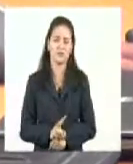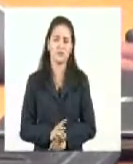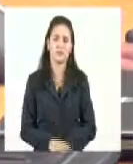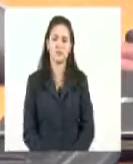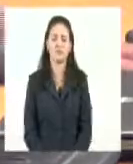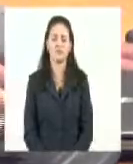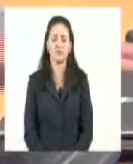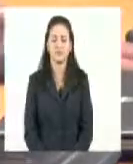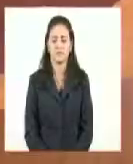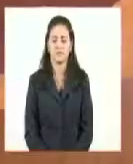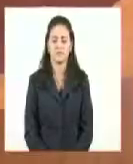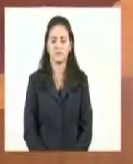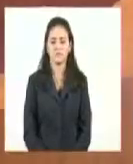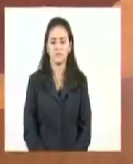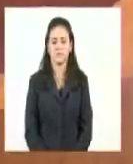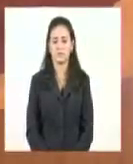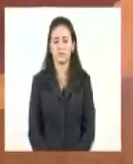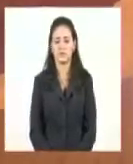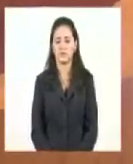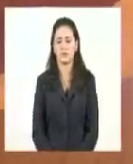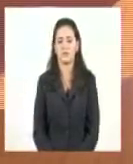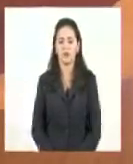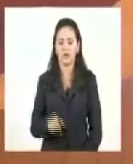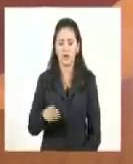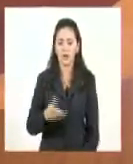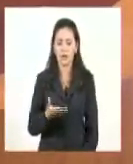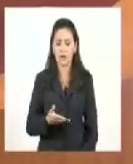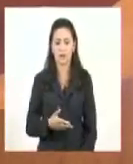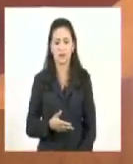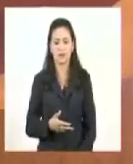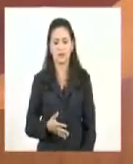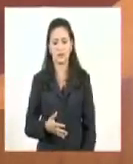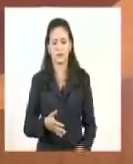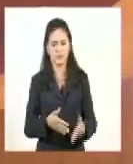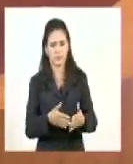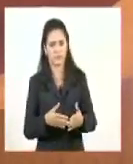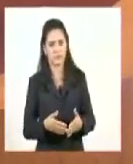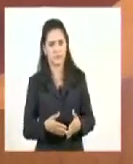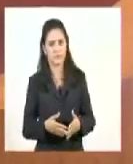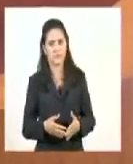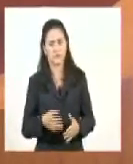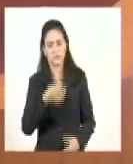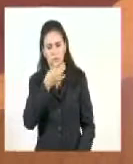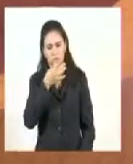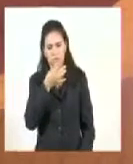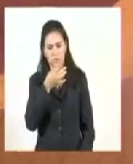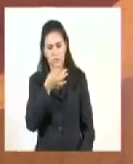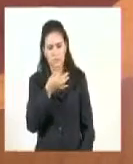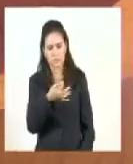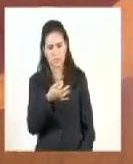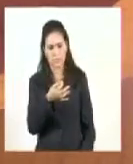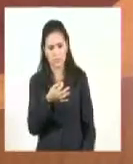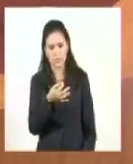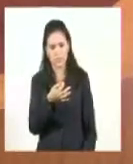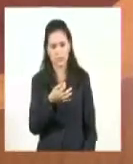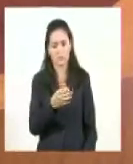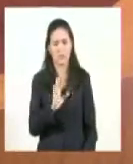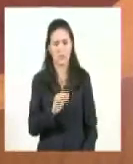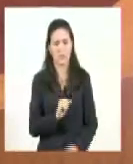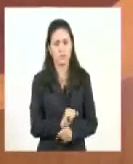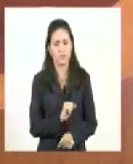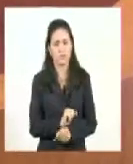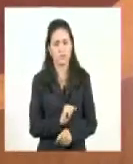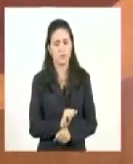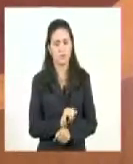Muito obrigado. É justamente isso, deputado. Deputado, depois Vossa Excelência me concede uma parte, Adriano? Já, deixa eu